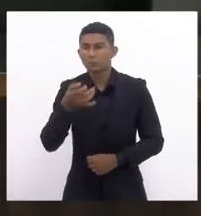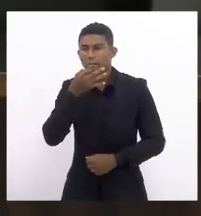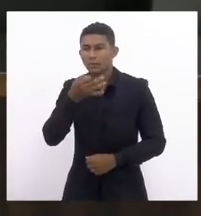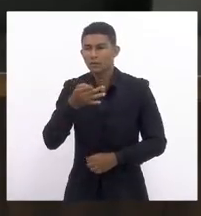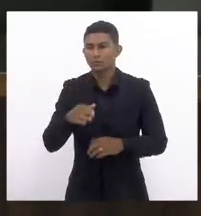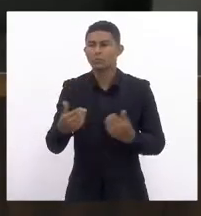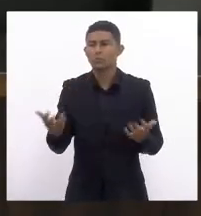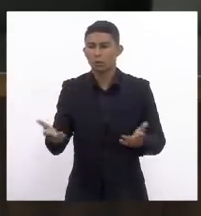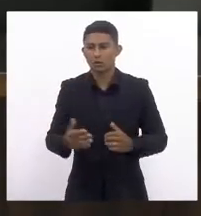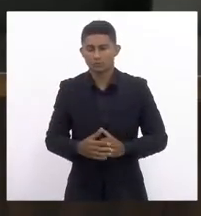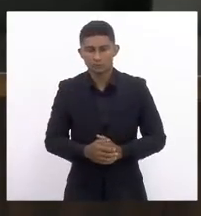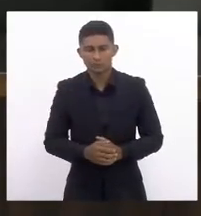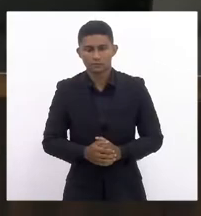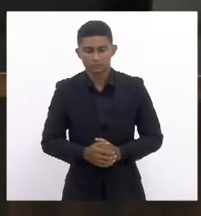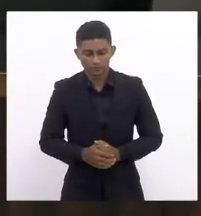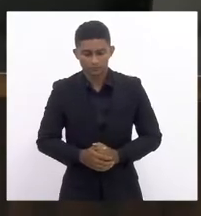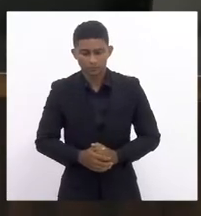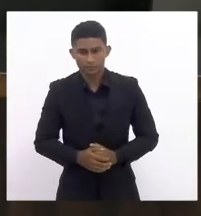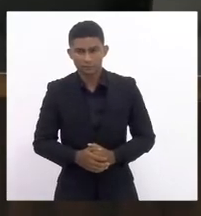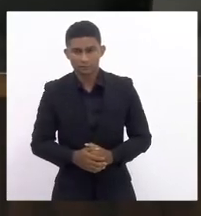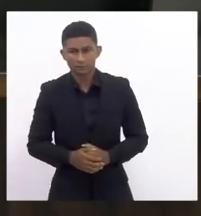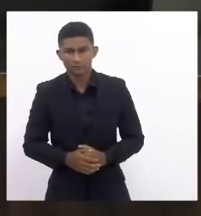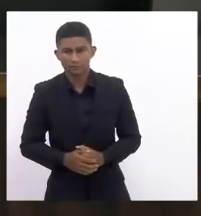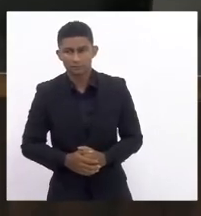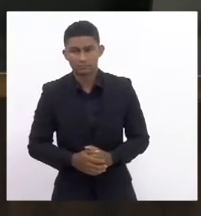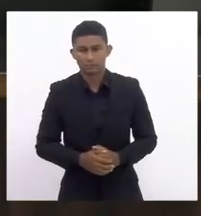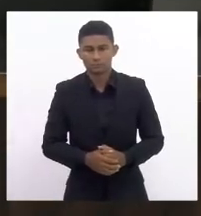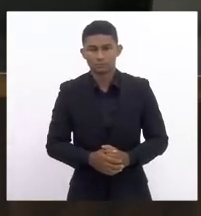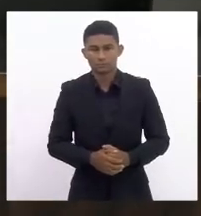por favor, deputado?